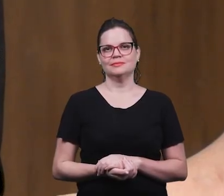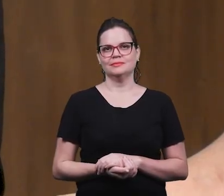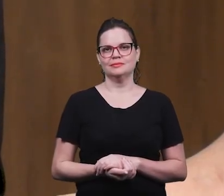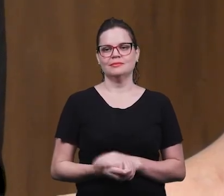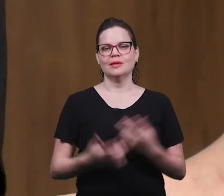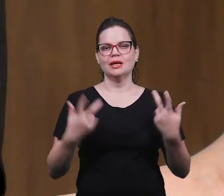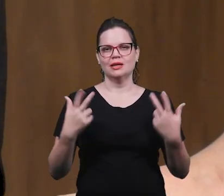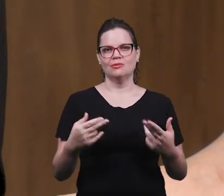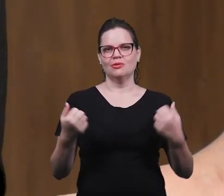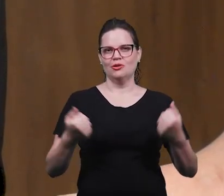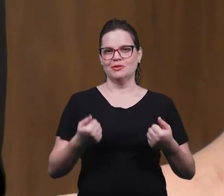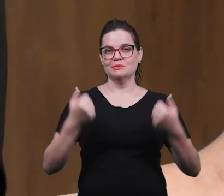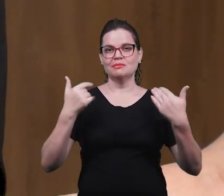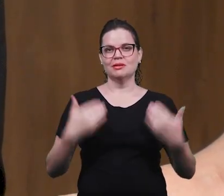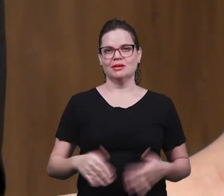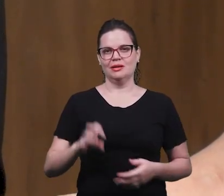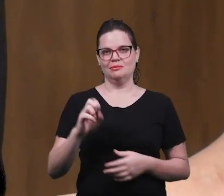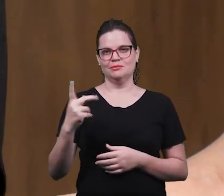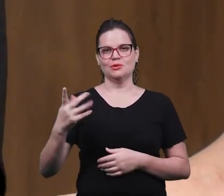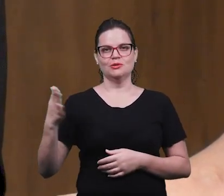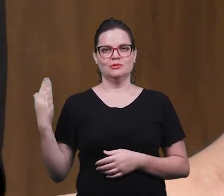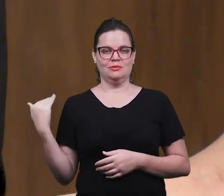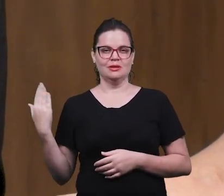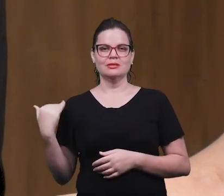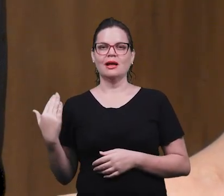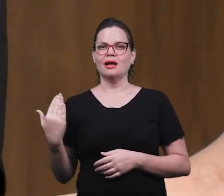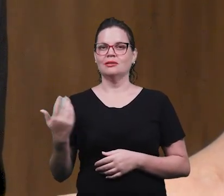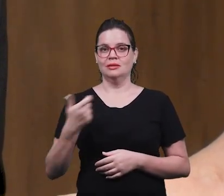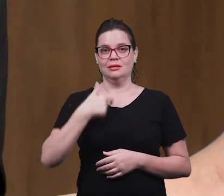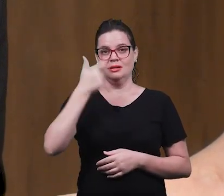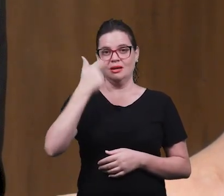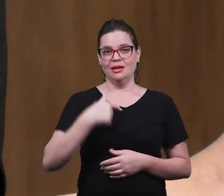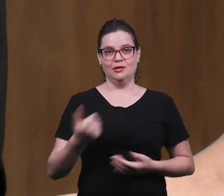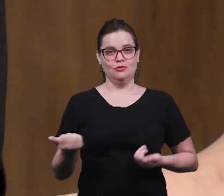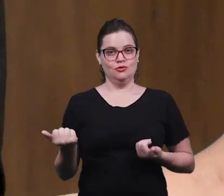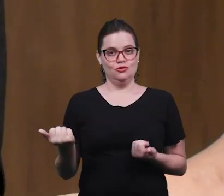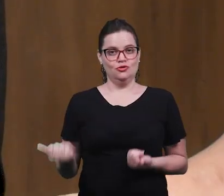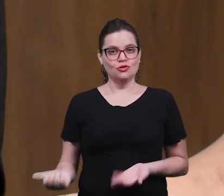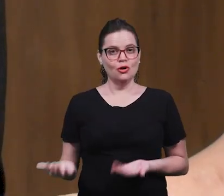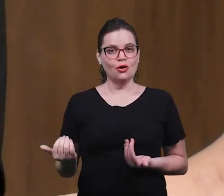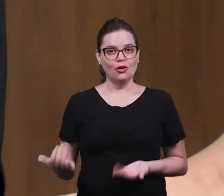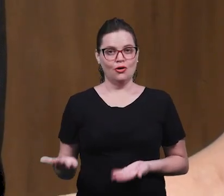lá atrás no outro programa, né? Eu tive essa bênção de ser jovem